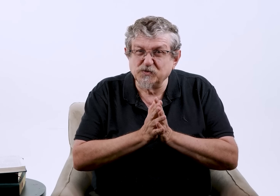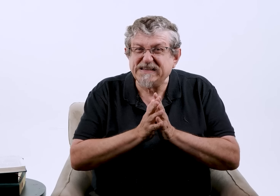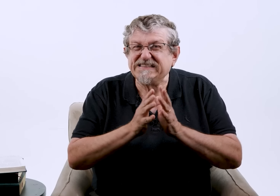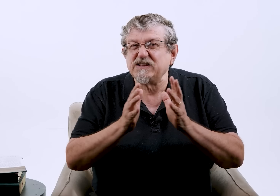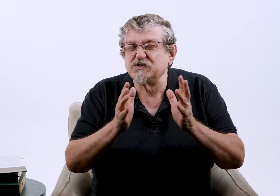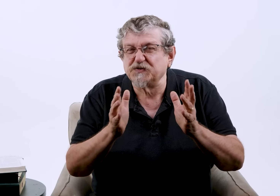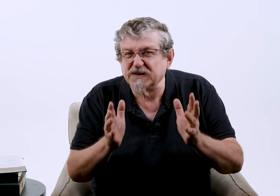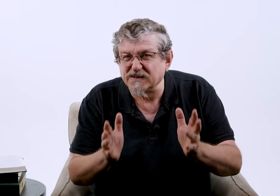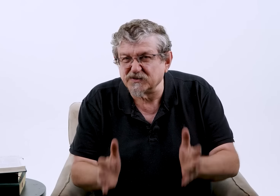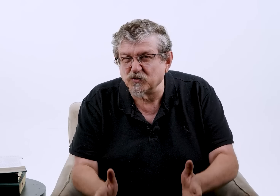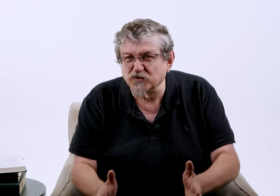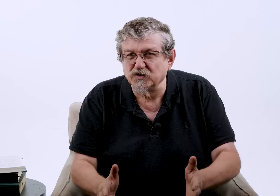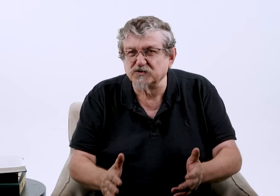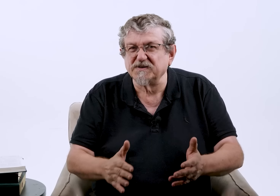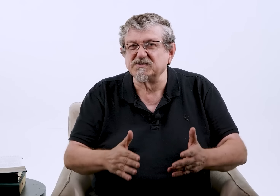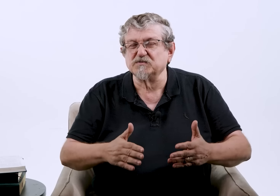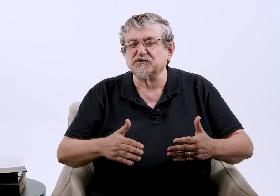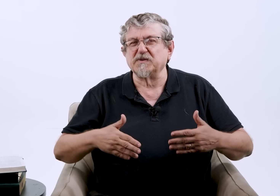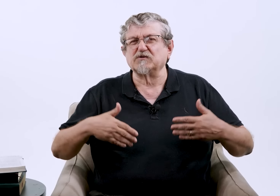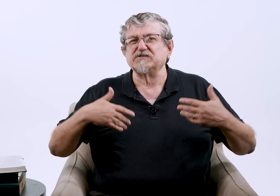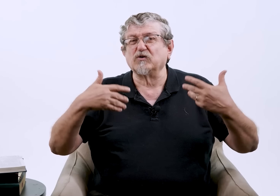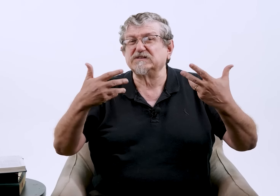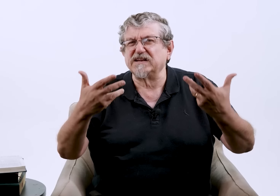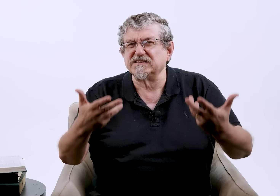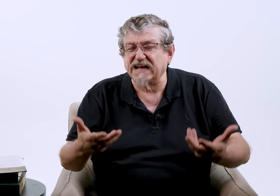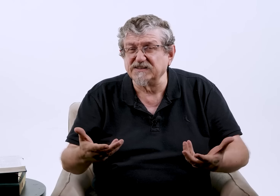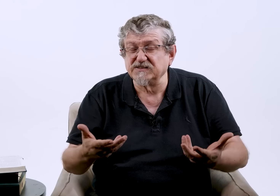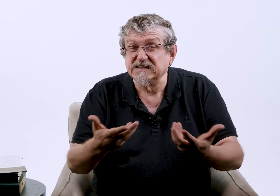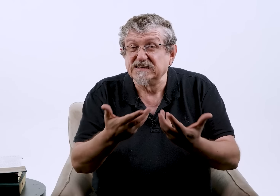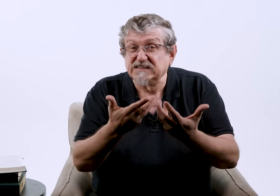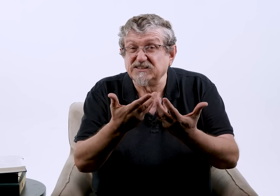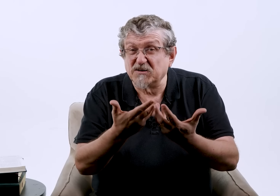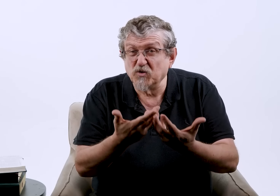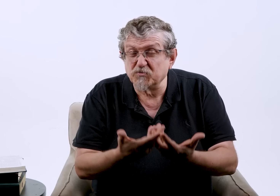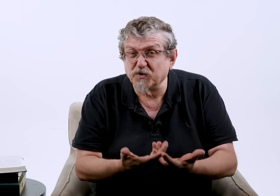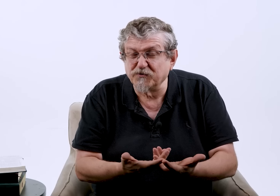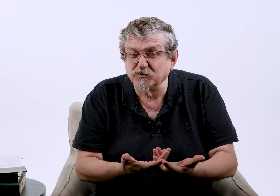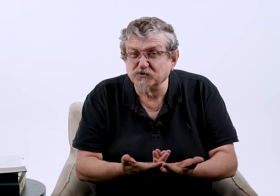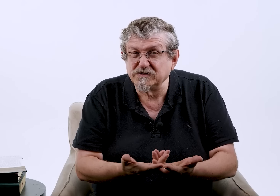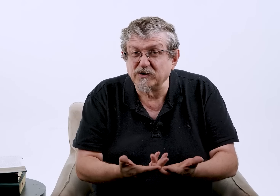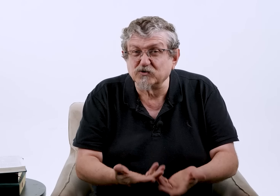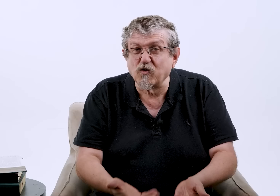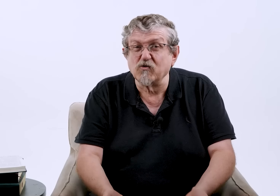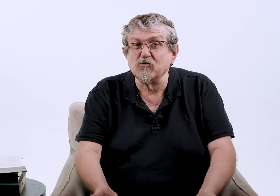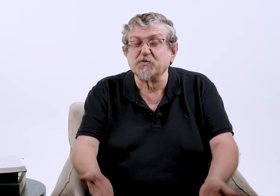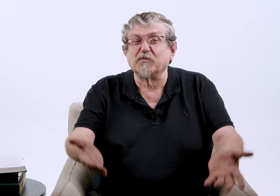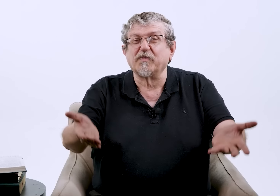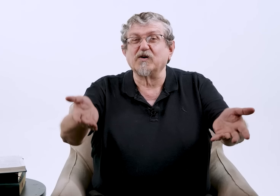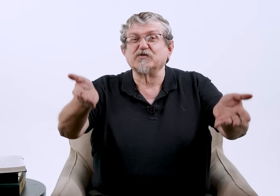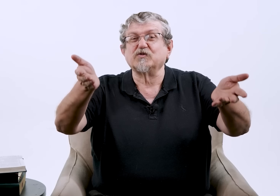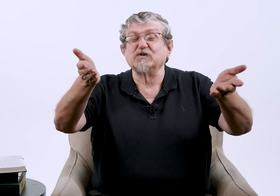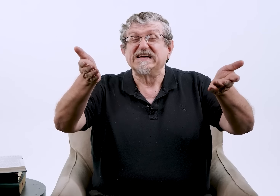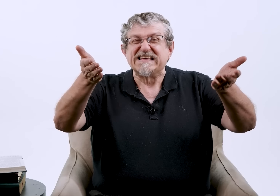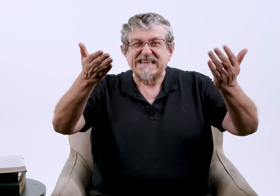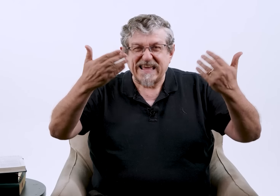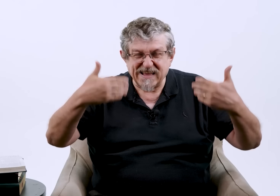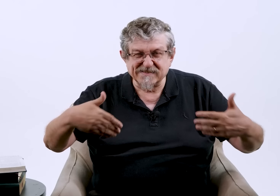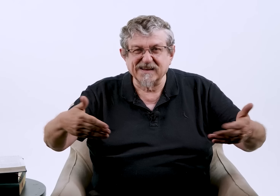direção de uma identificação conosco, esse movimento de alteridade, de amor profundo de Deus com o